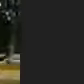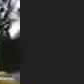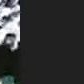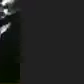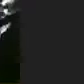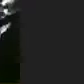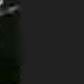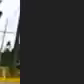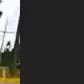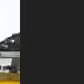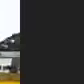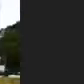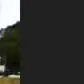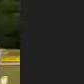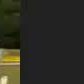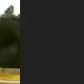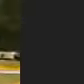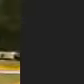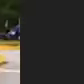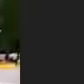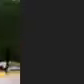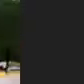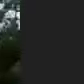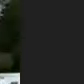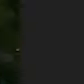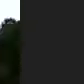Chegando aqui, tem mais coisas aqui.